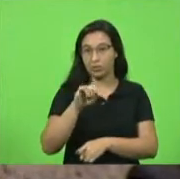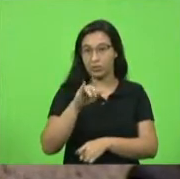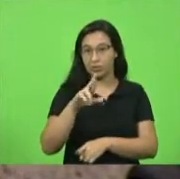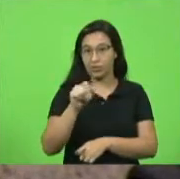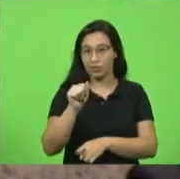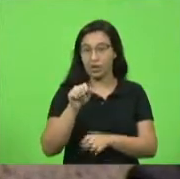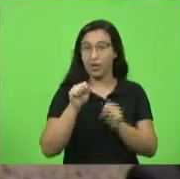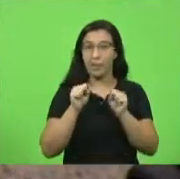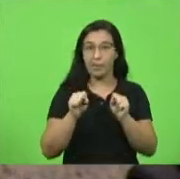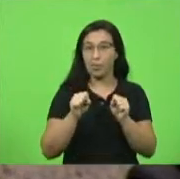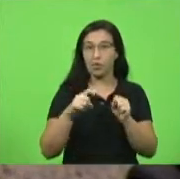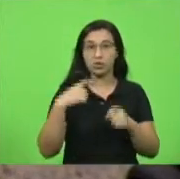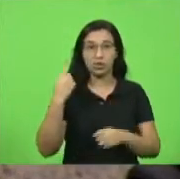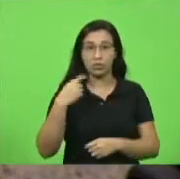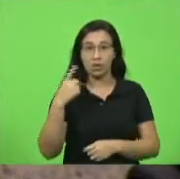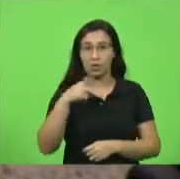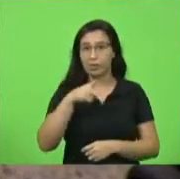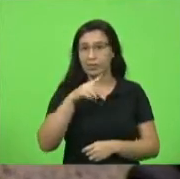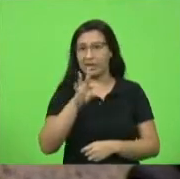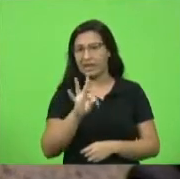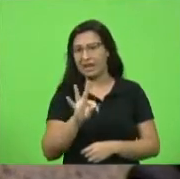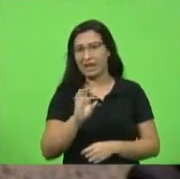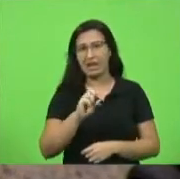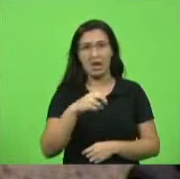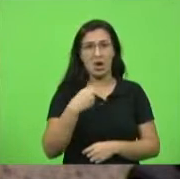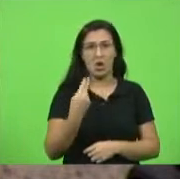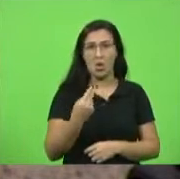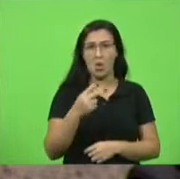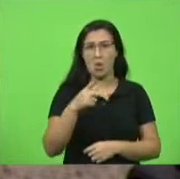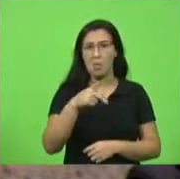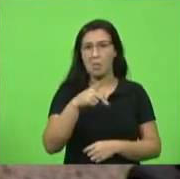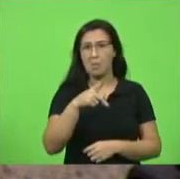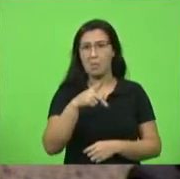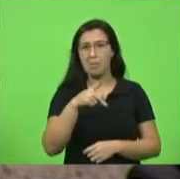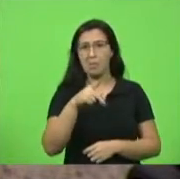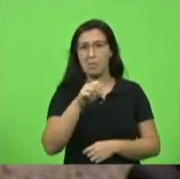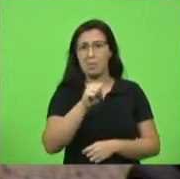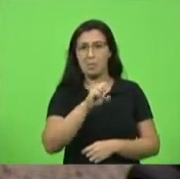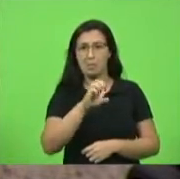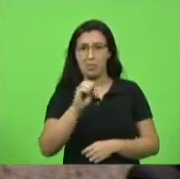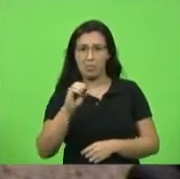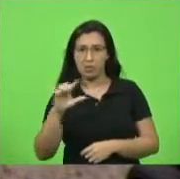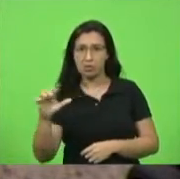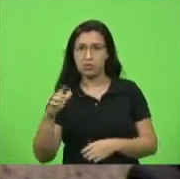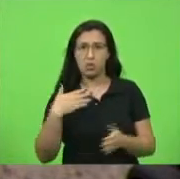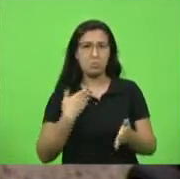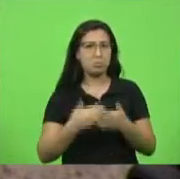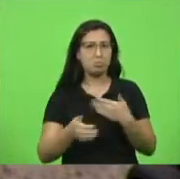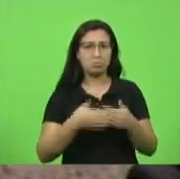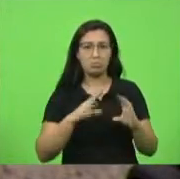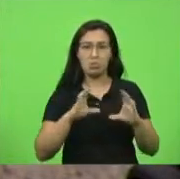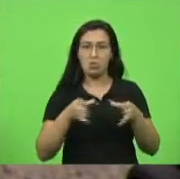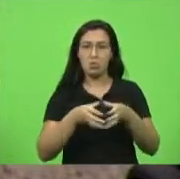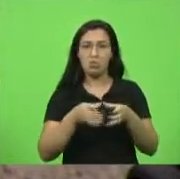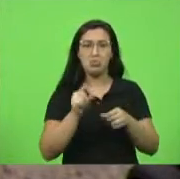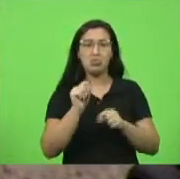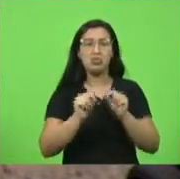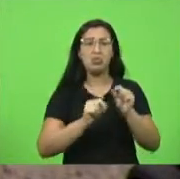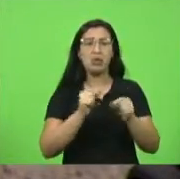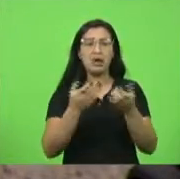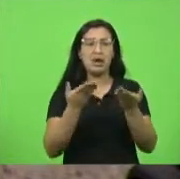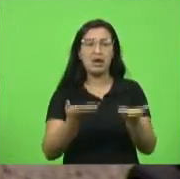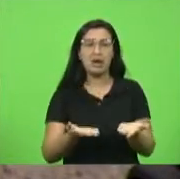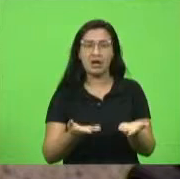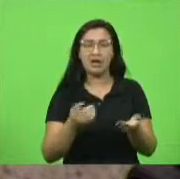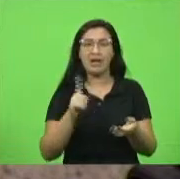deputado do PT, podia ser um deputado do PSOL, não importa. O que está em jogo aqui é